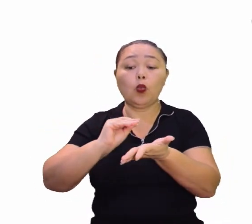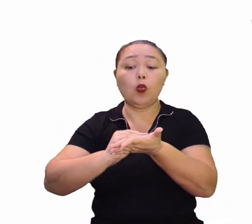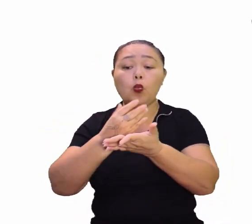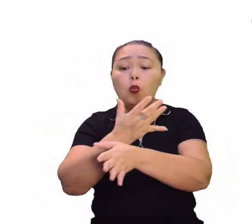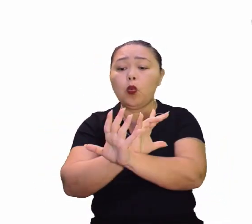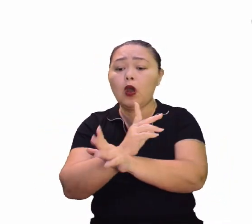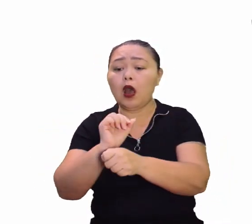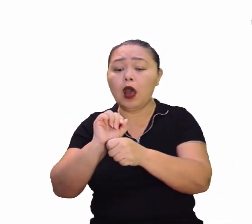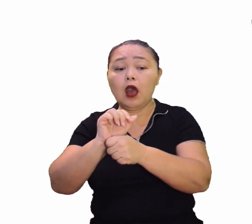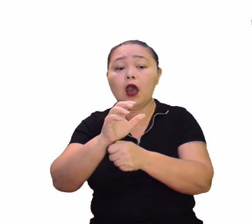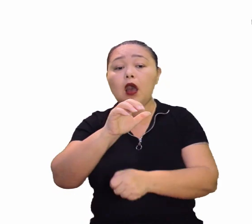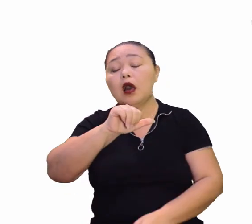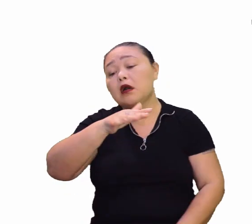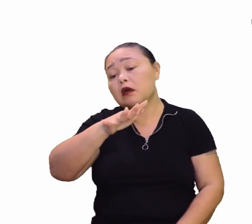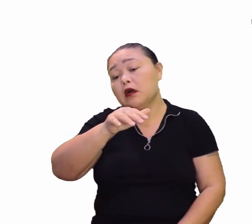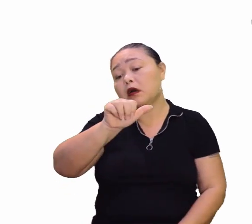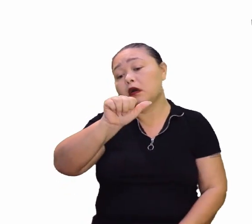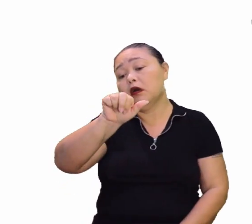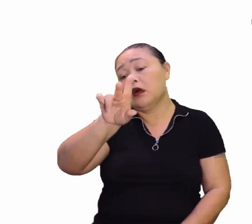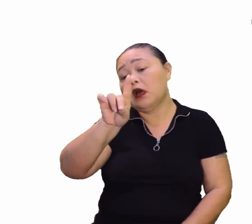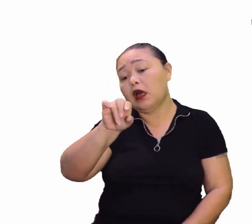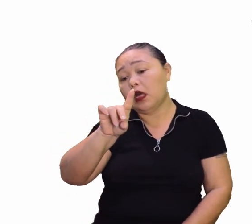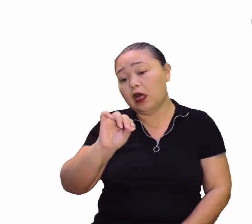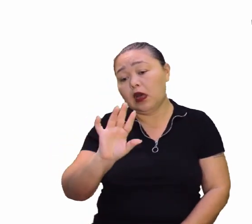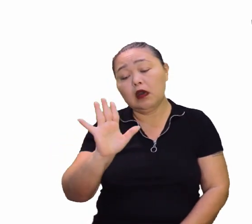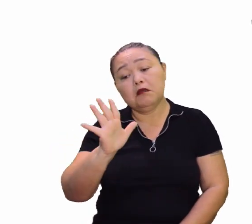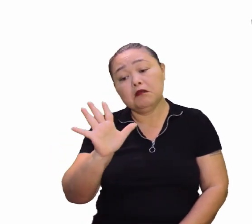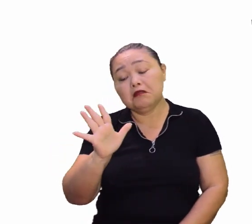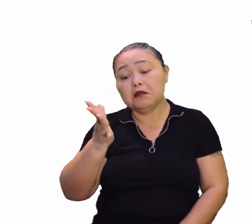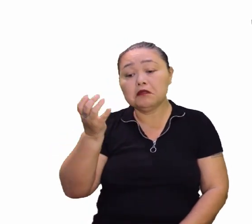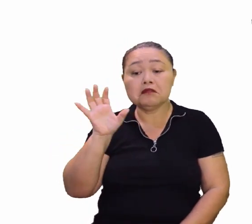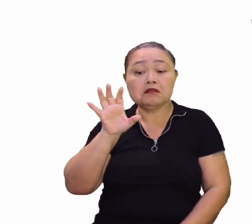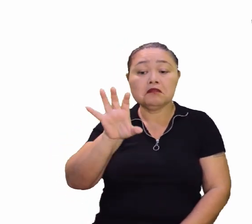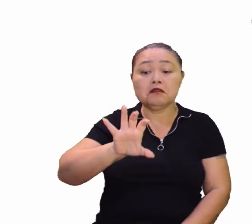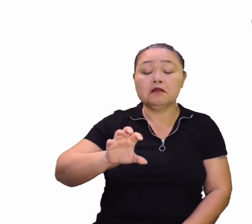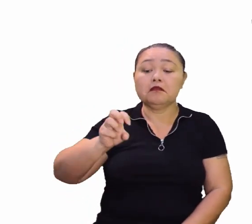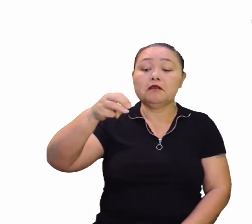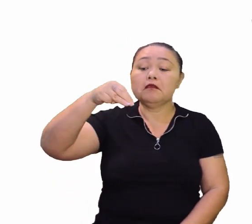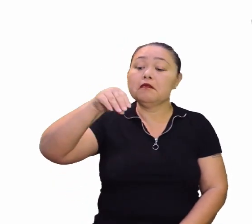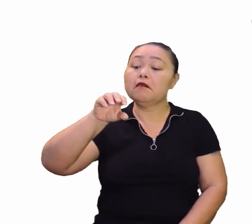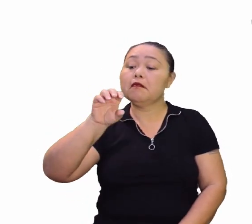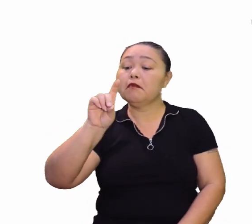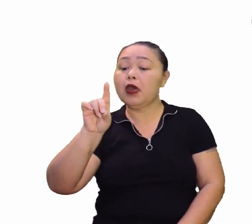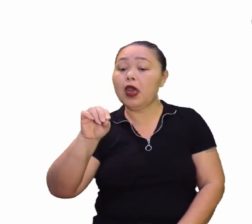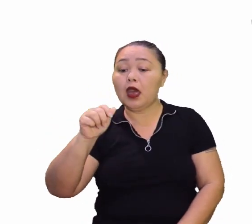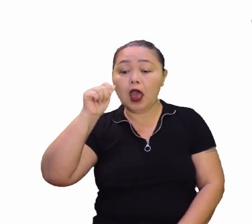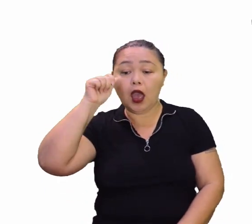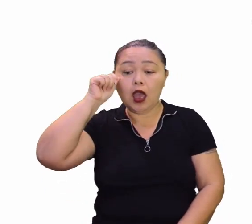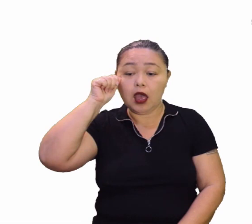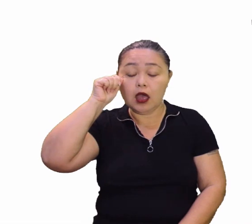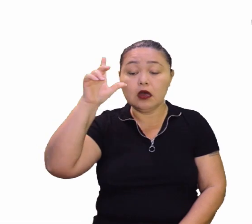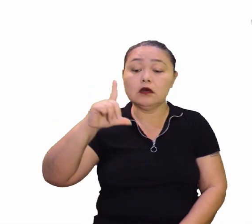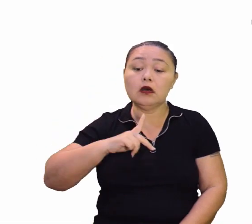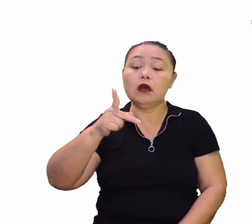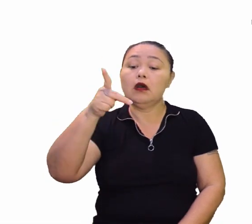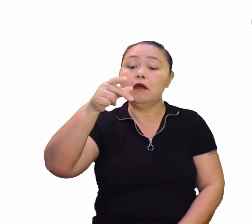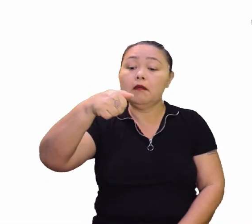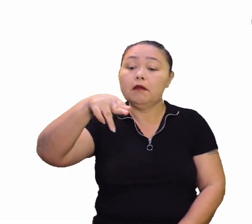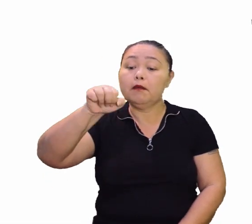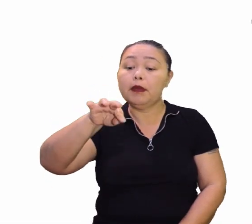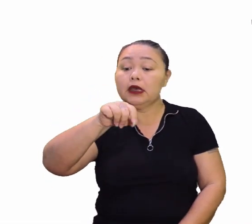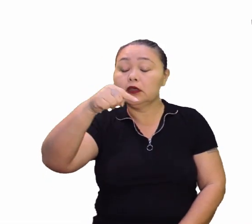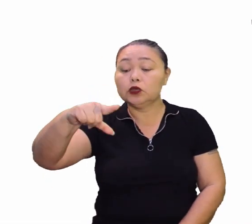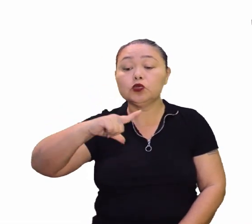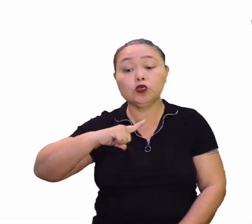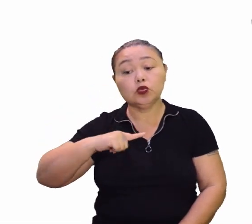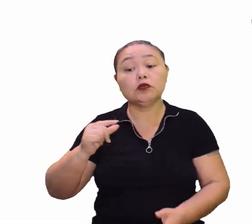e semiáridas. Podemos dizer ali a região também do Oriente Médio, né? Muito bem. A região da Ásia, da Caxemira, o Paquistão enfrenta um muito problema